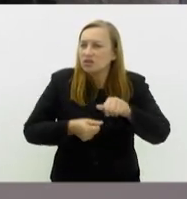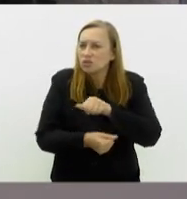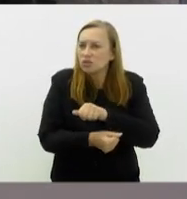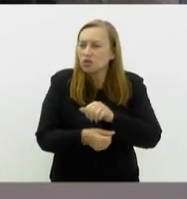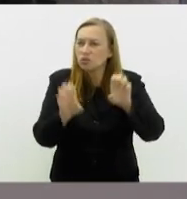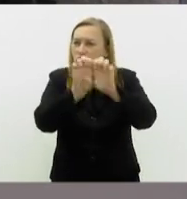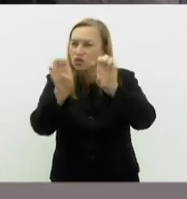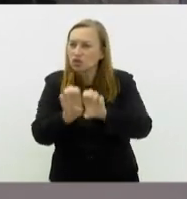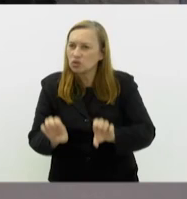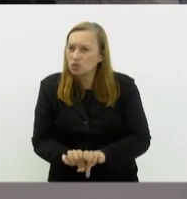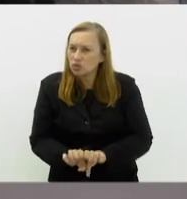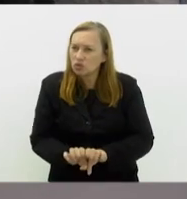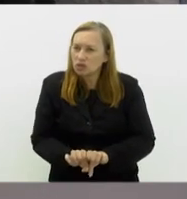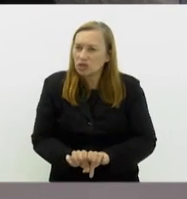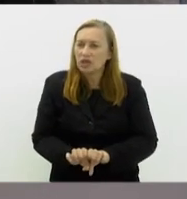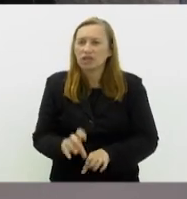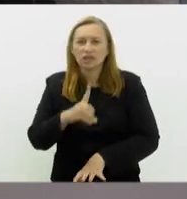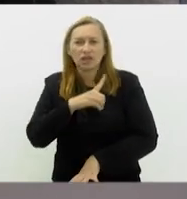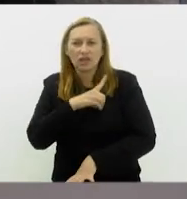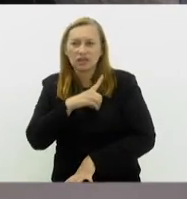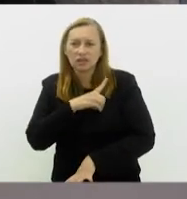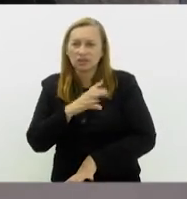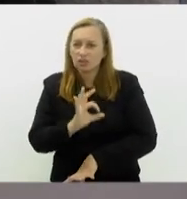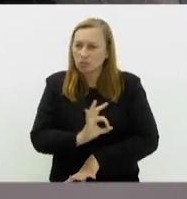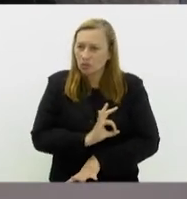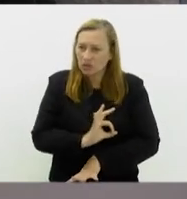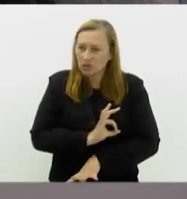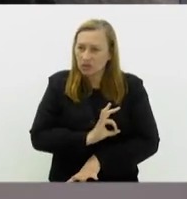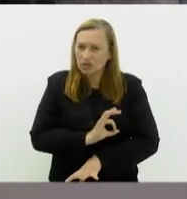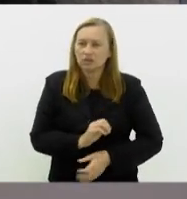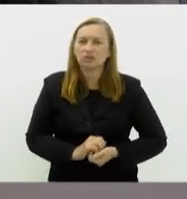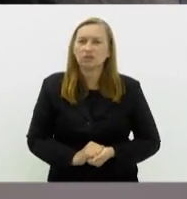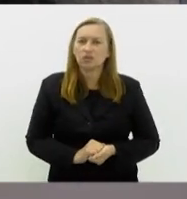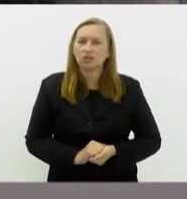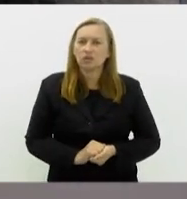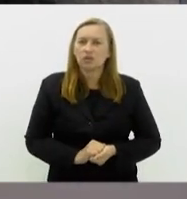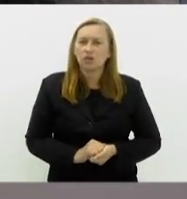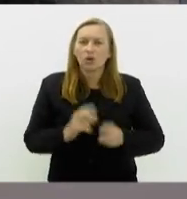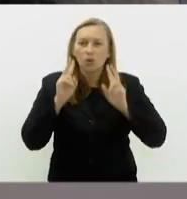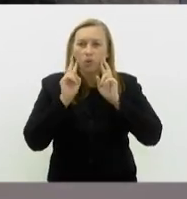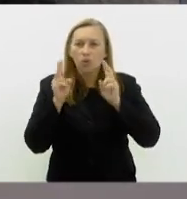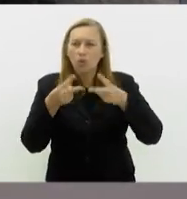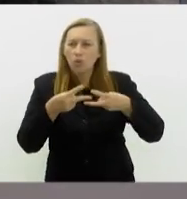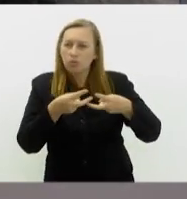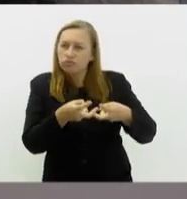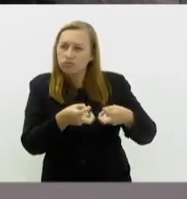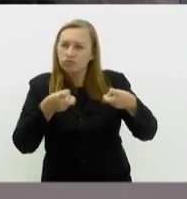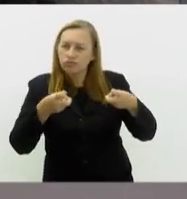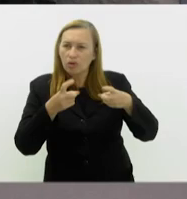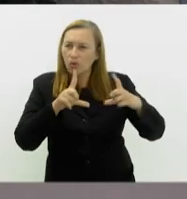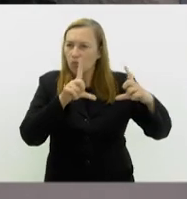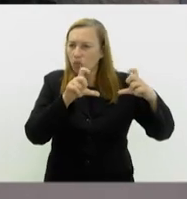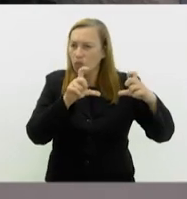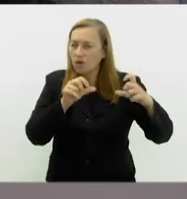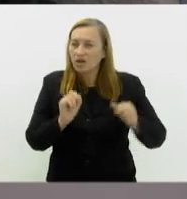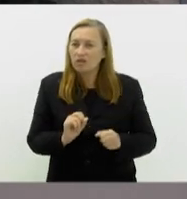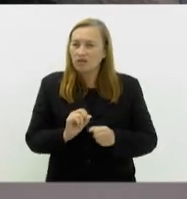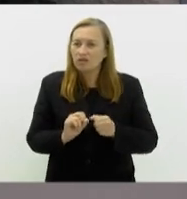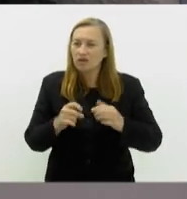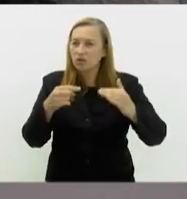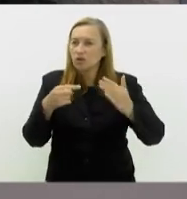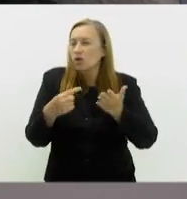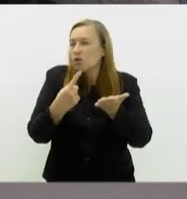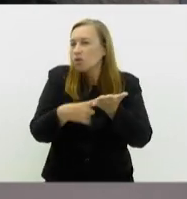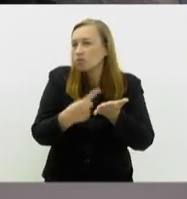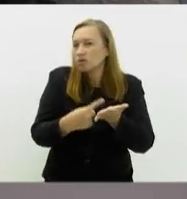infraestrutura física das delegacias de polícia para que o reconhecimento fotográfico seja realizado de acordo com a